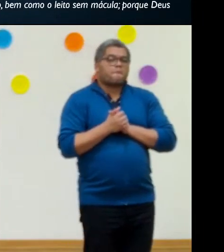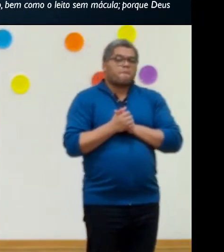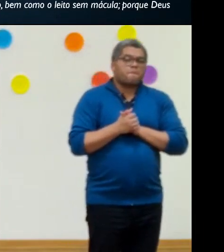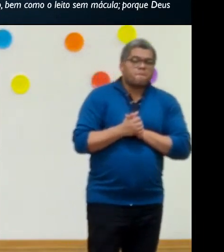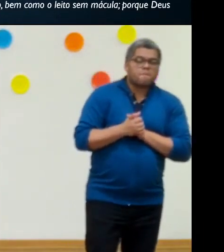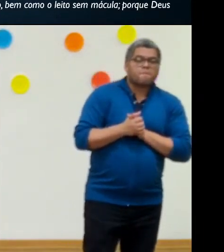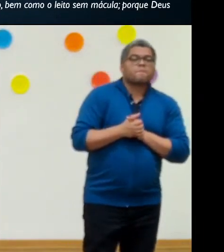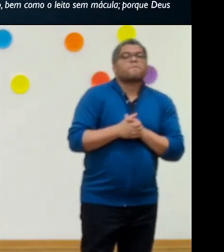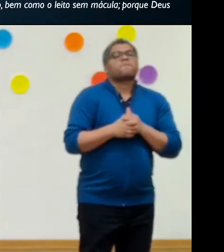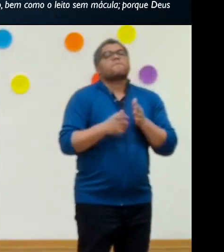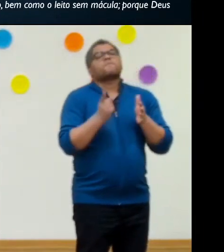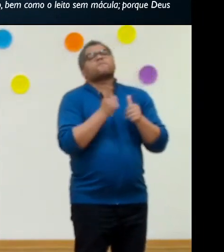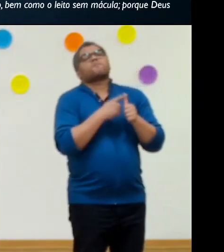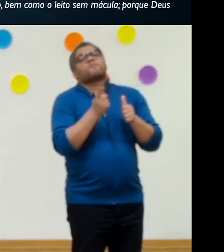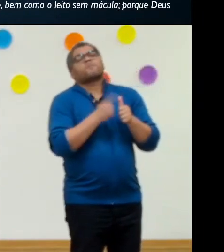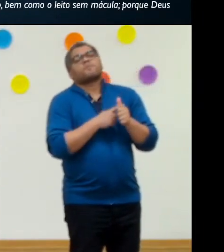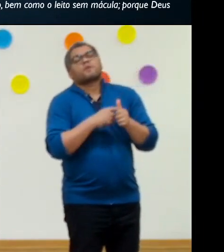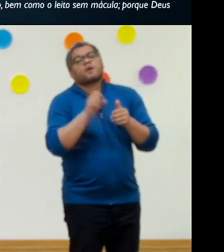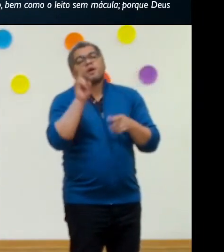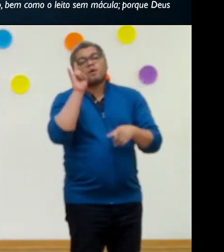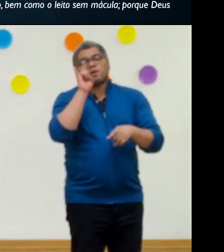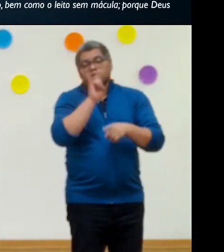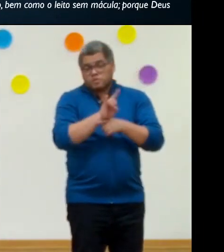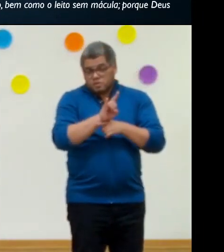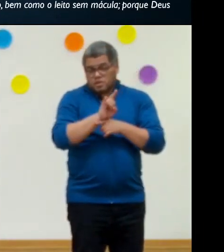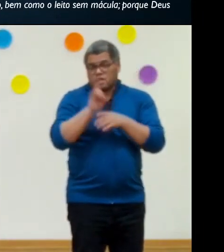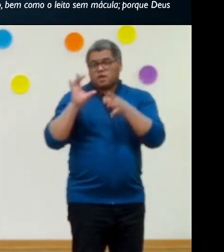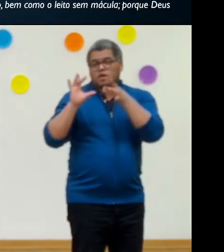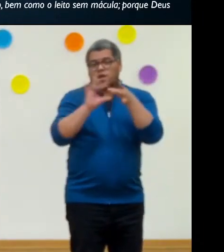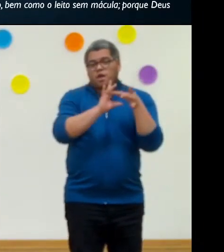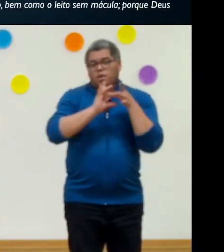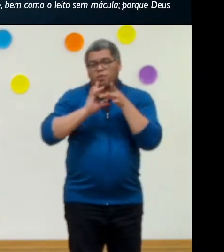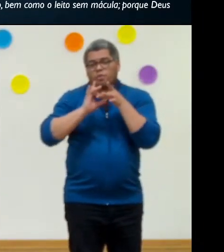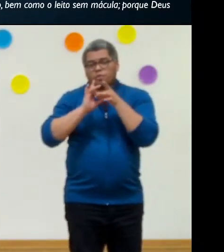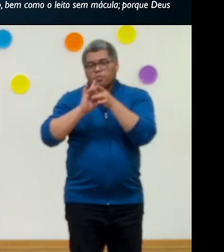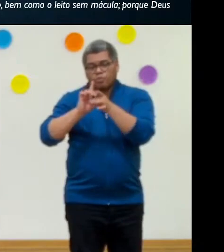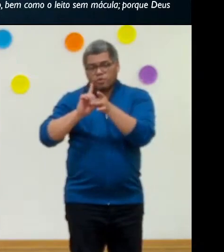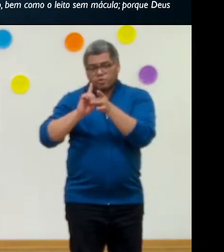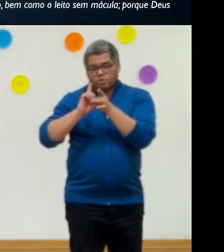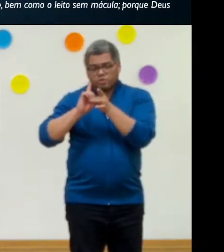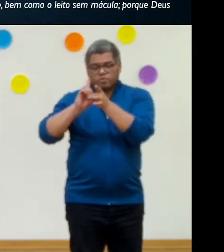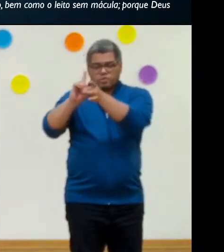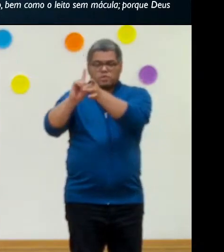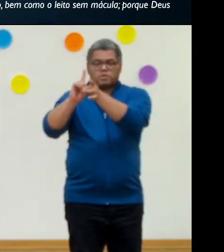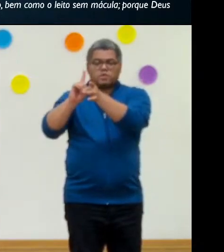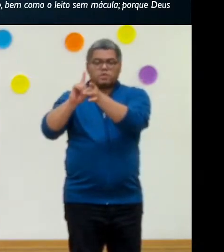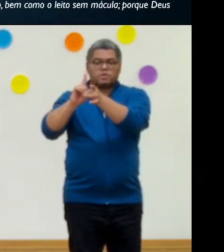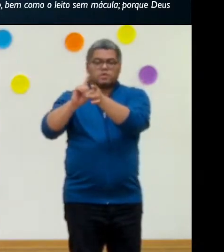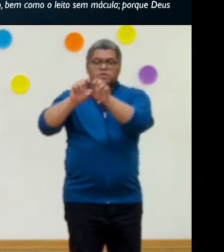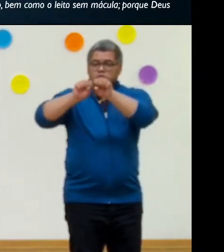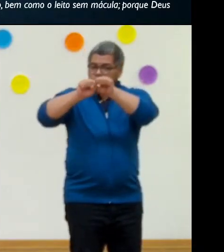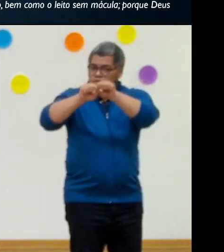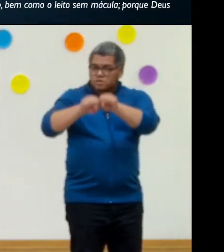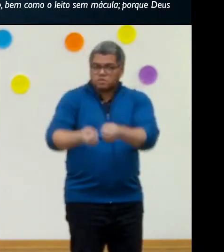F. O adultério destrói a comunhão com Deus. Esses textos aí falam de pessoas que saem